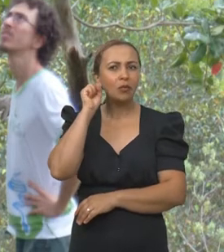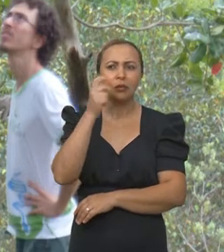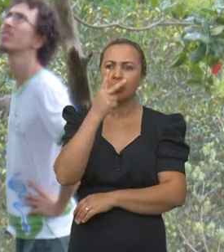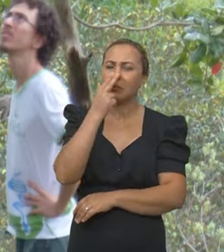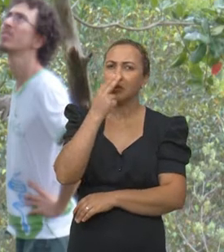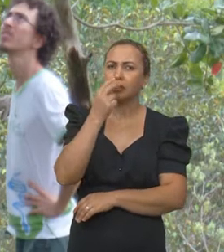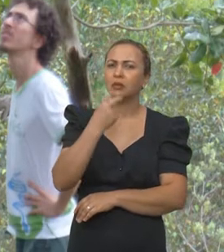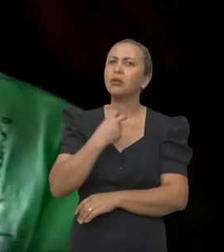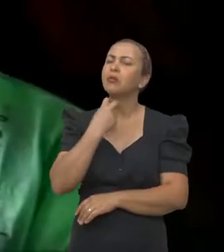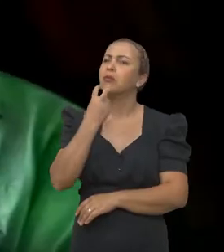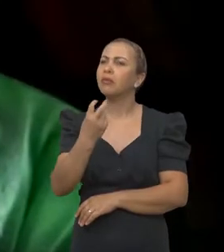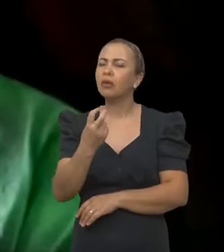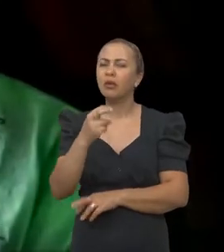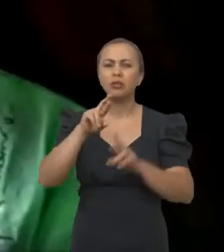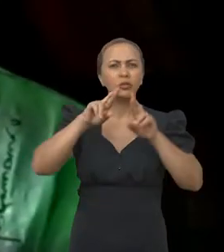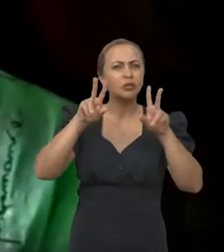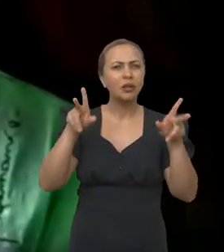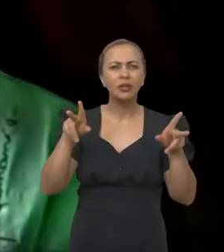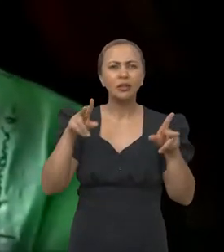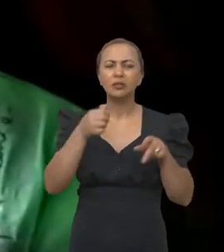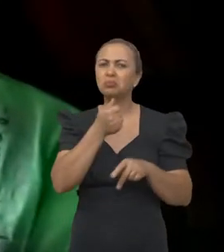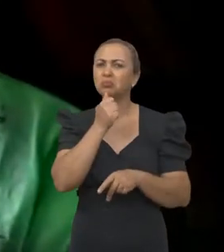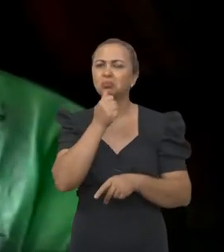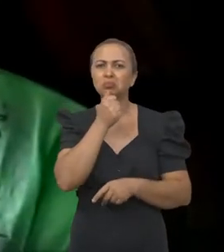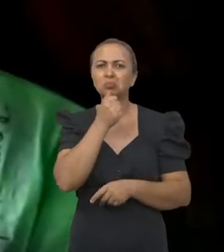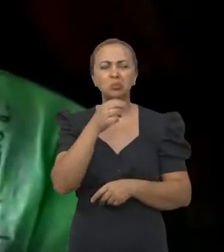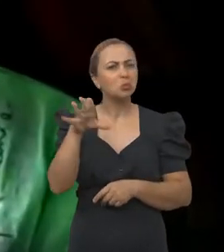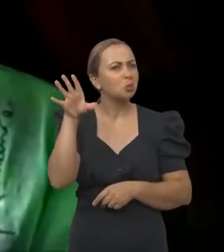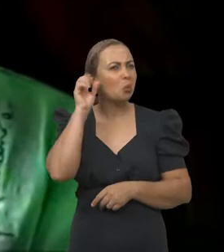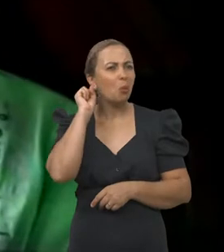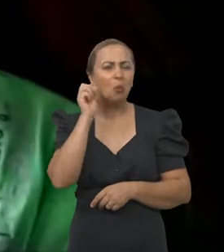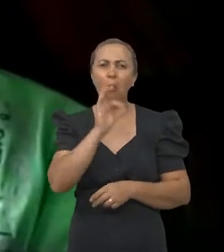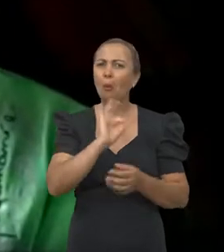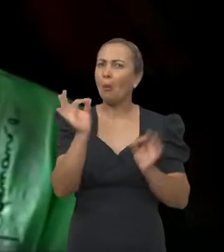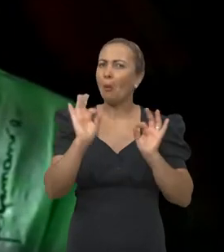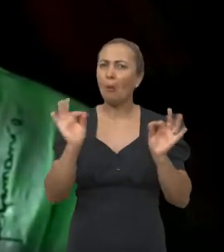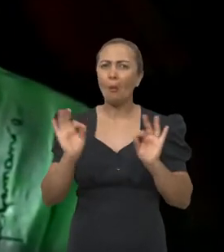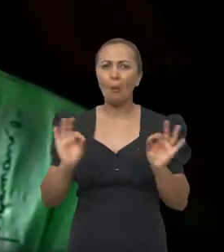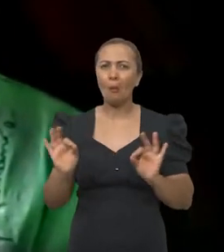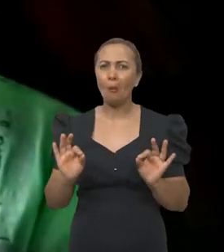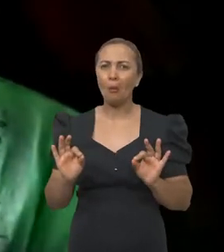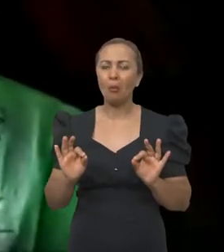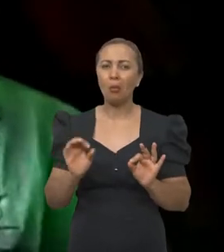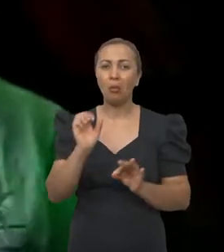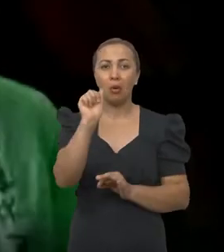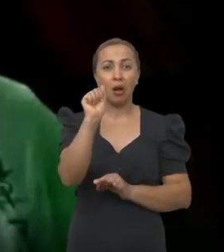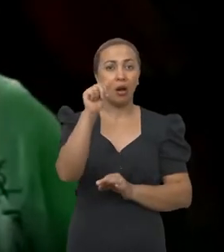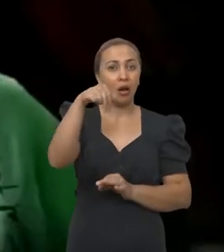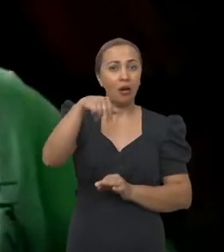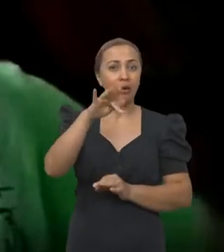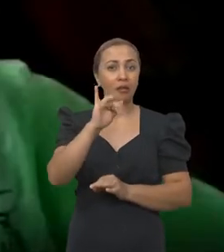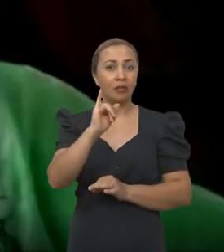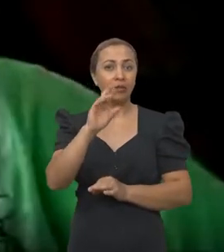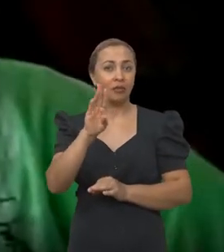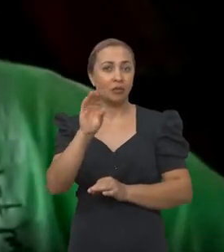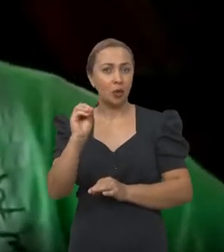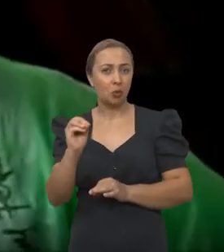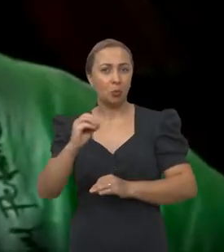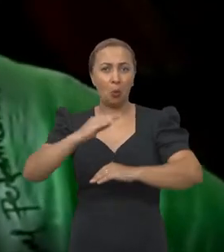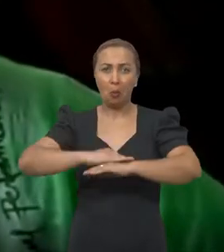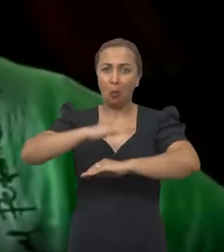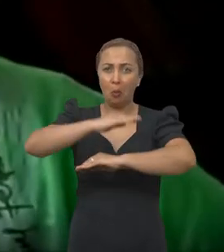parecer um encanto diferente eu ainda não tinha escutado os anfíbios